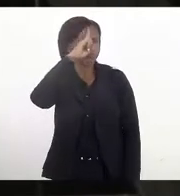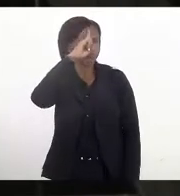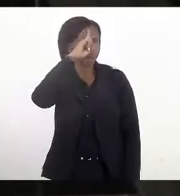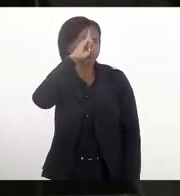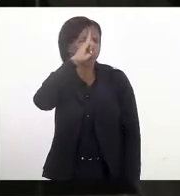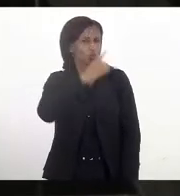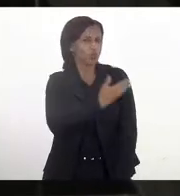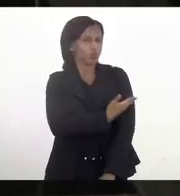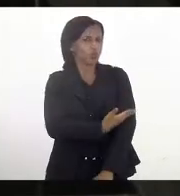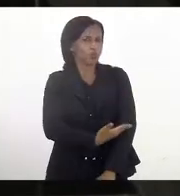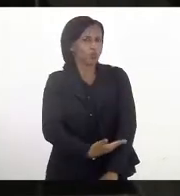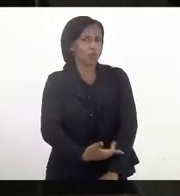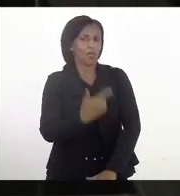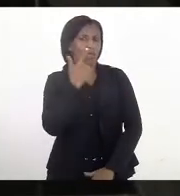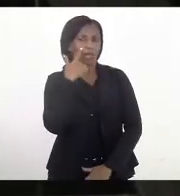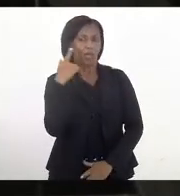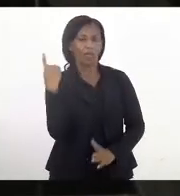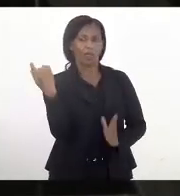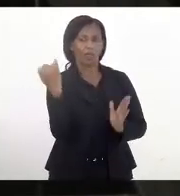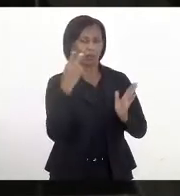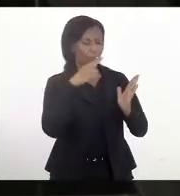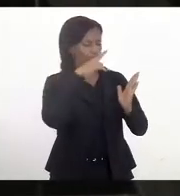eu li um editorial